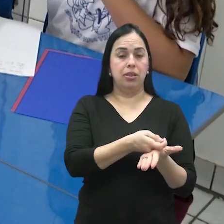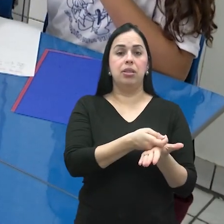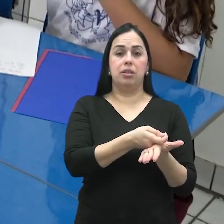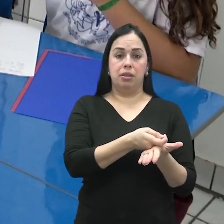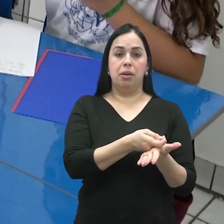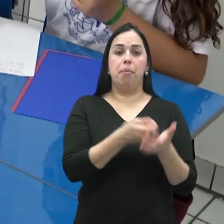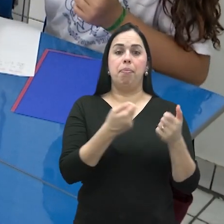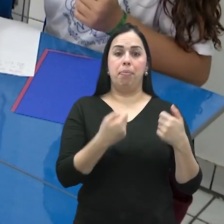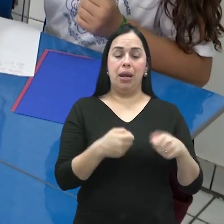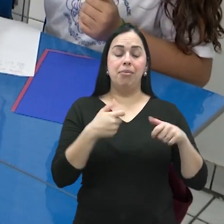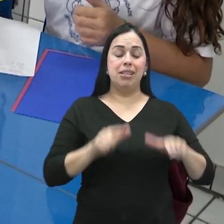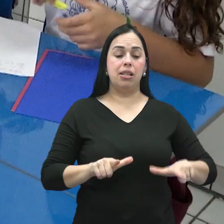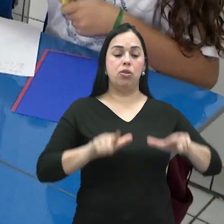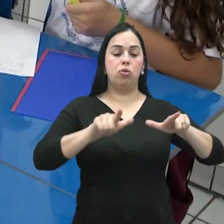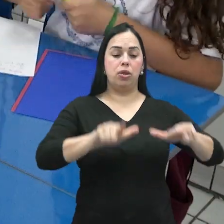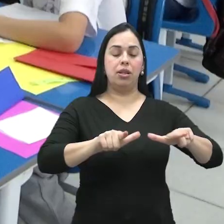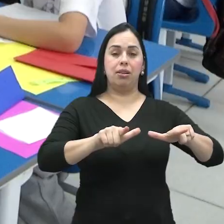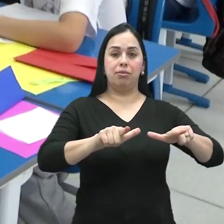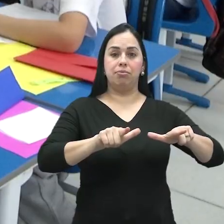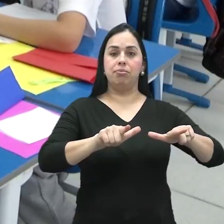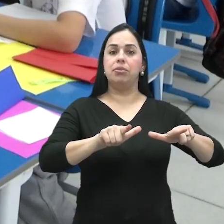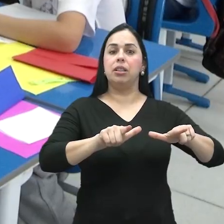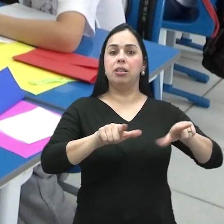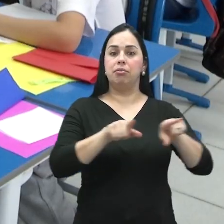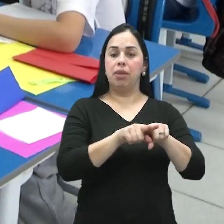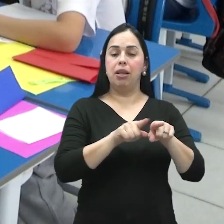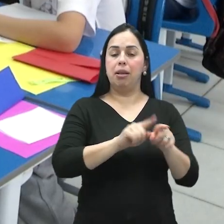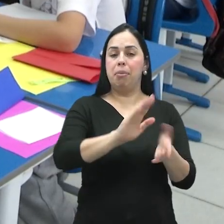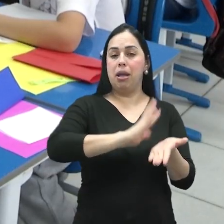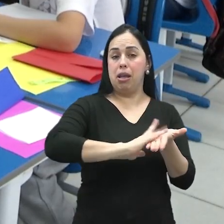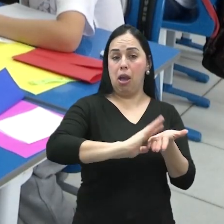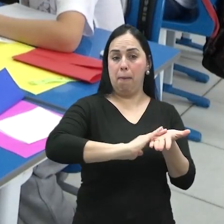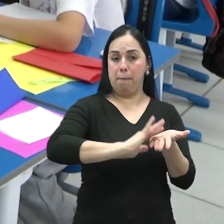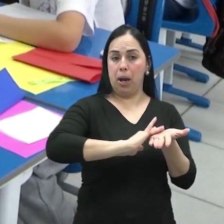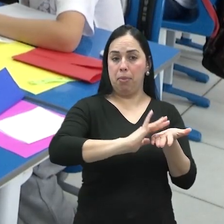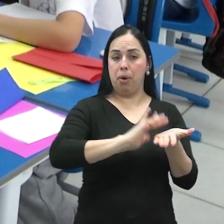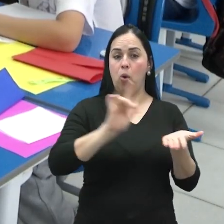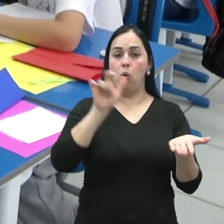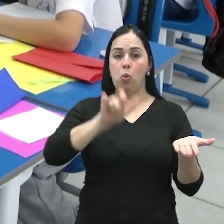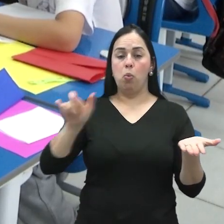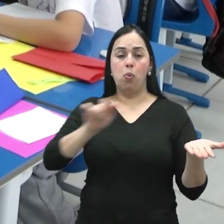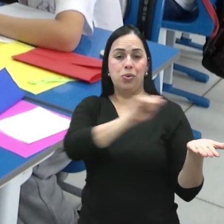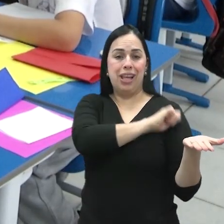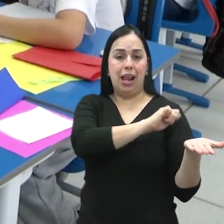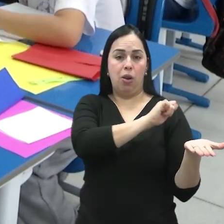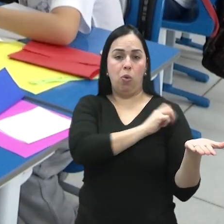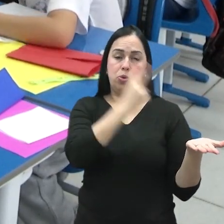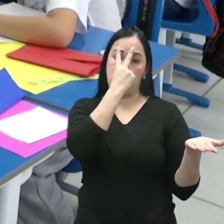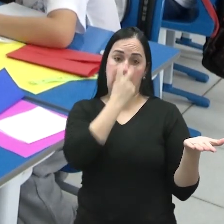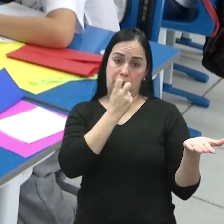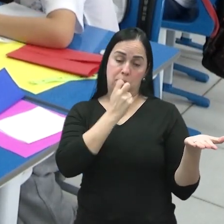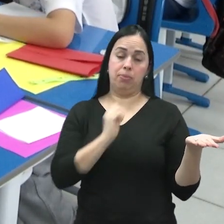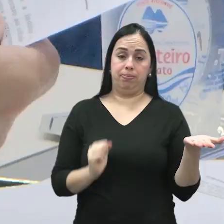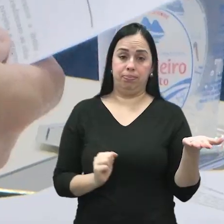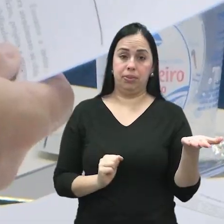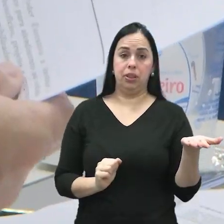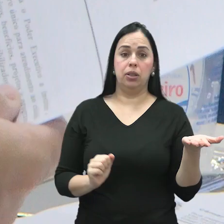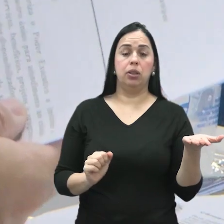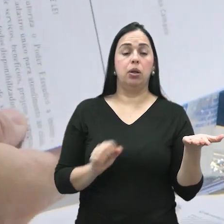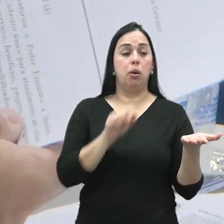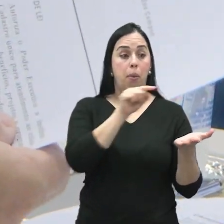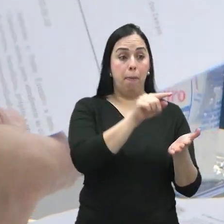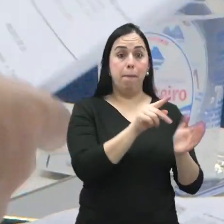a expedirem uma via do diploma e do histórico escolar em braille para alunos com deficiência visual.